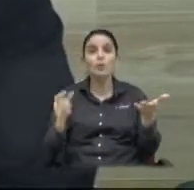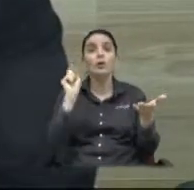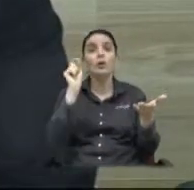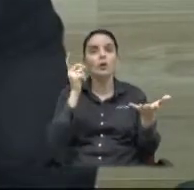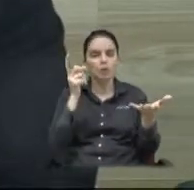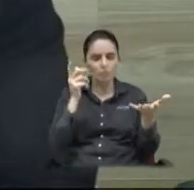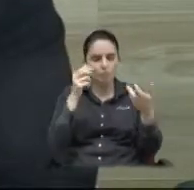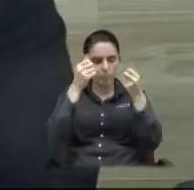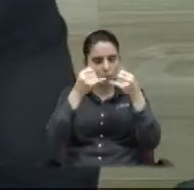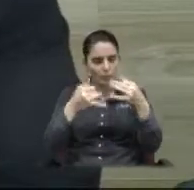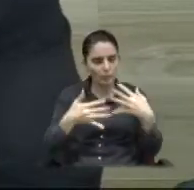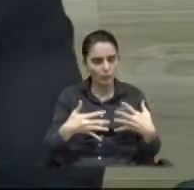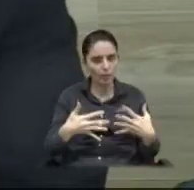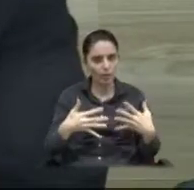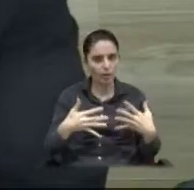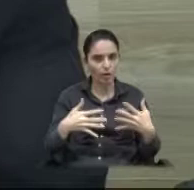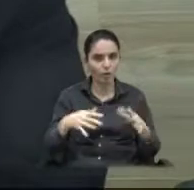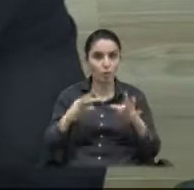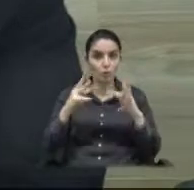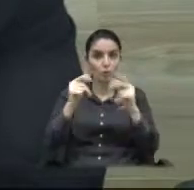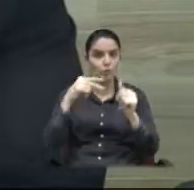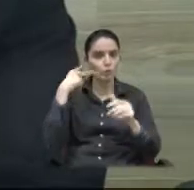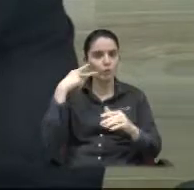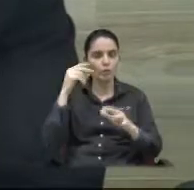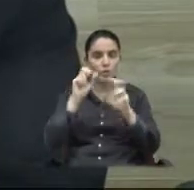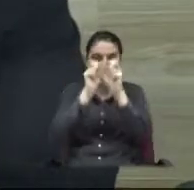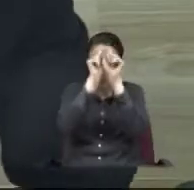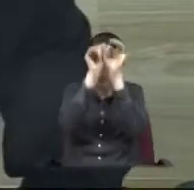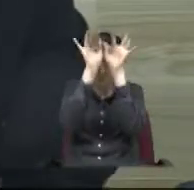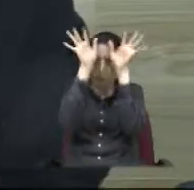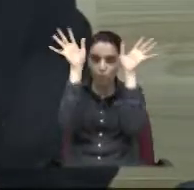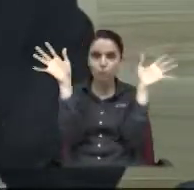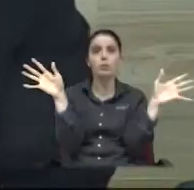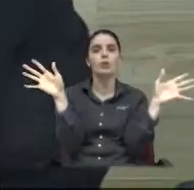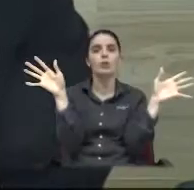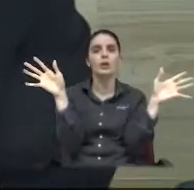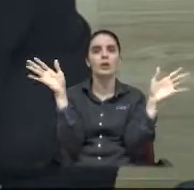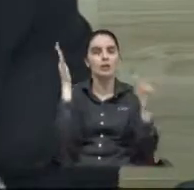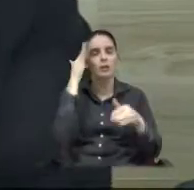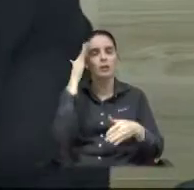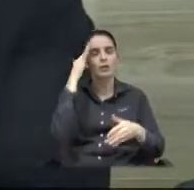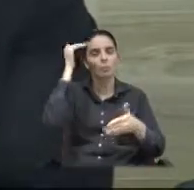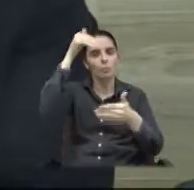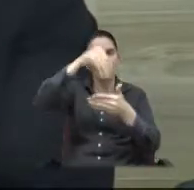aí elucidar e tomar a decisão do voto, que eu já externei